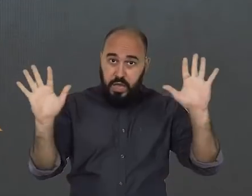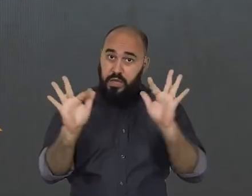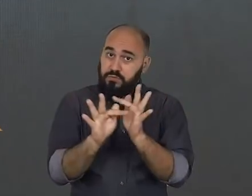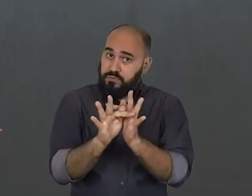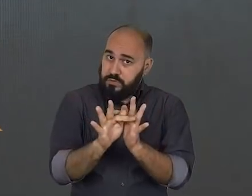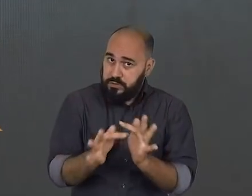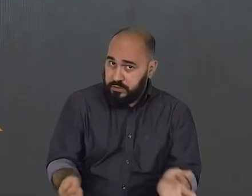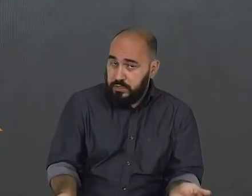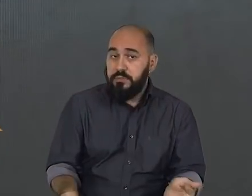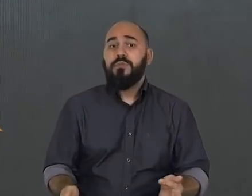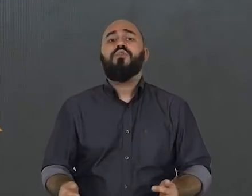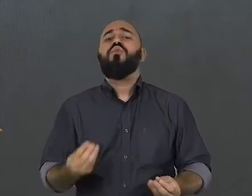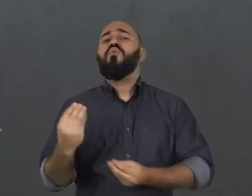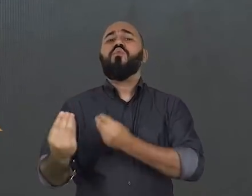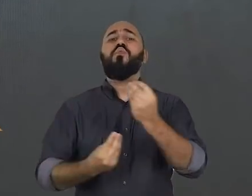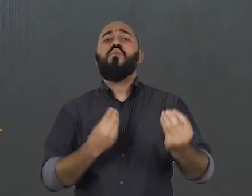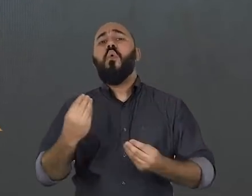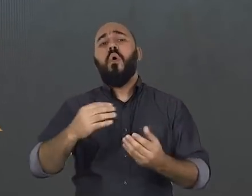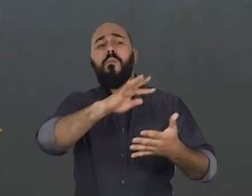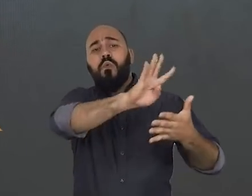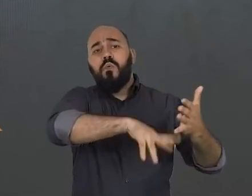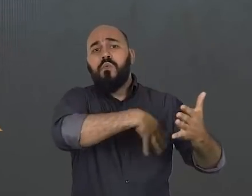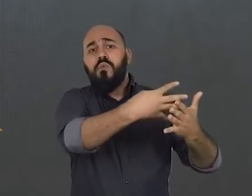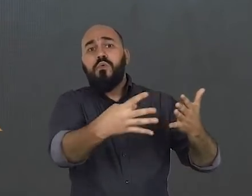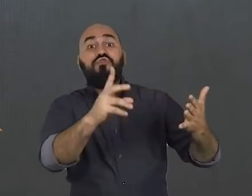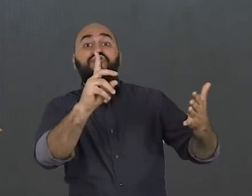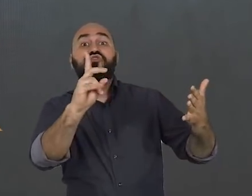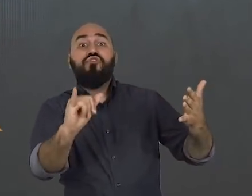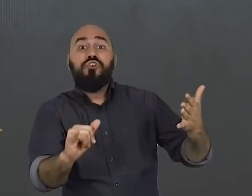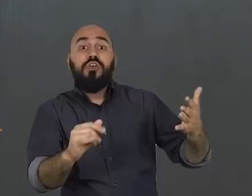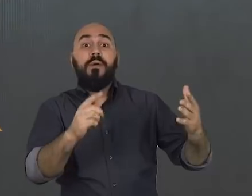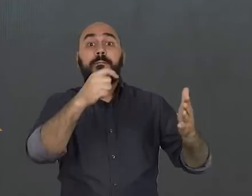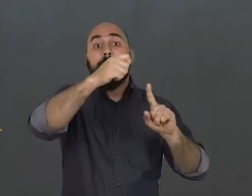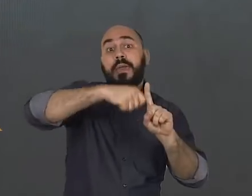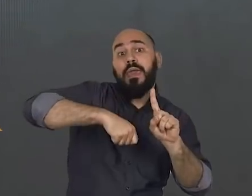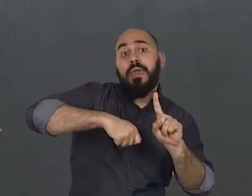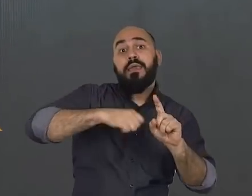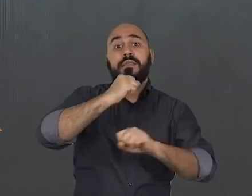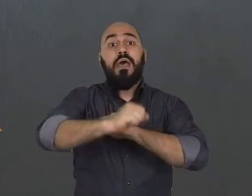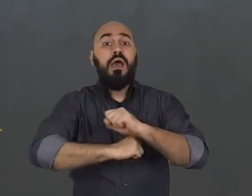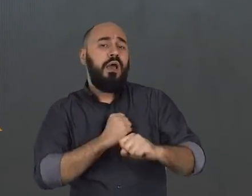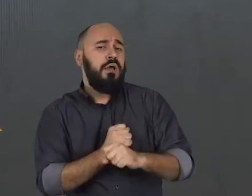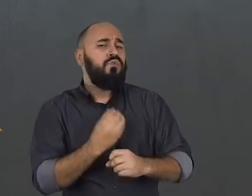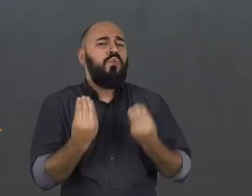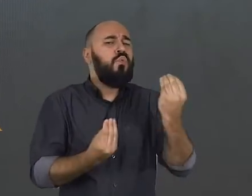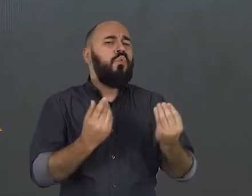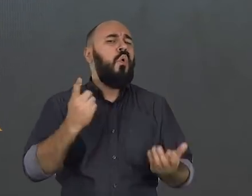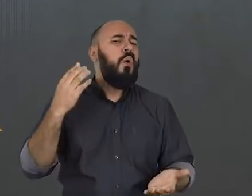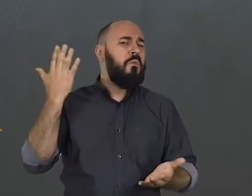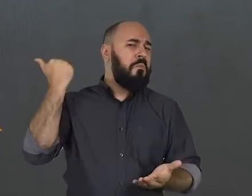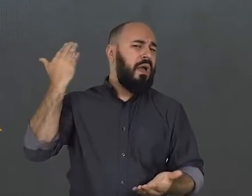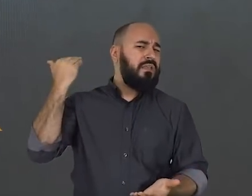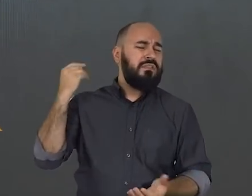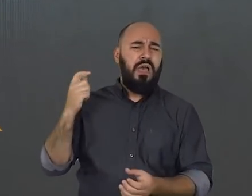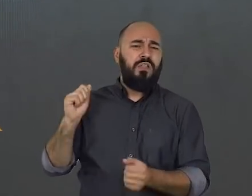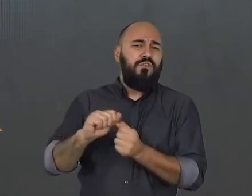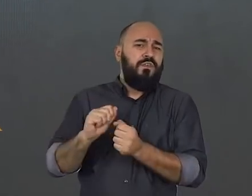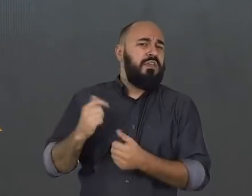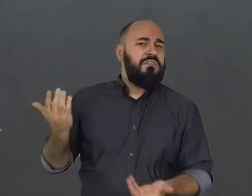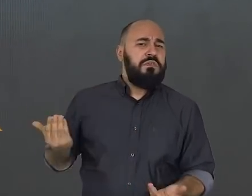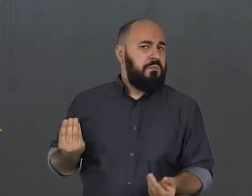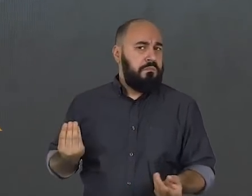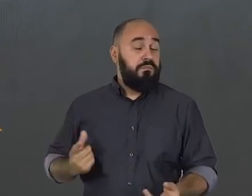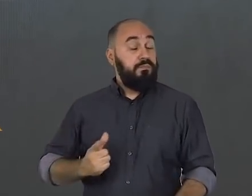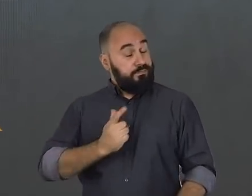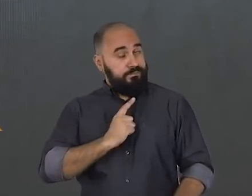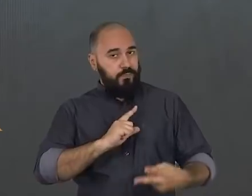claro, como havia o sistema de datação naquela época. Por que eu digo isso? Porque havia dois